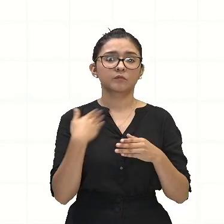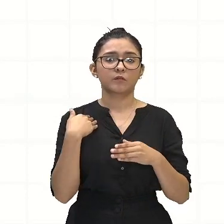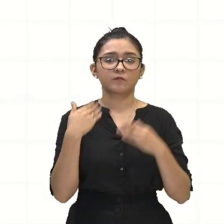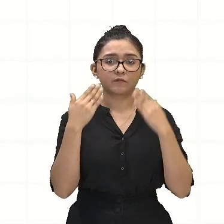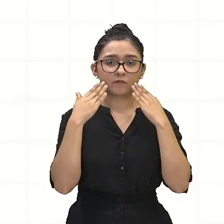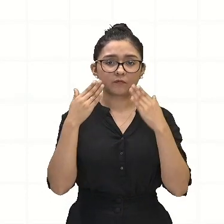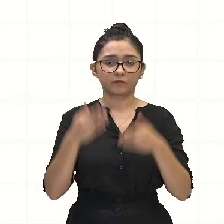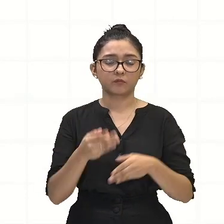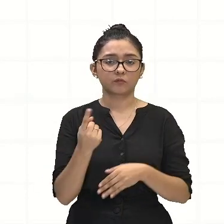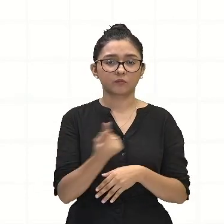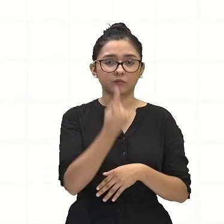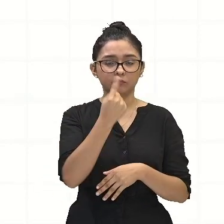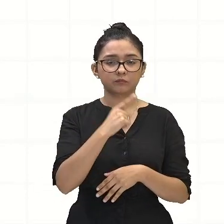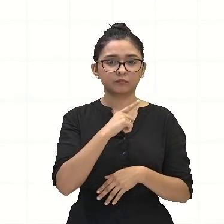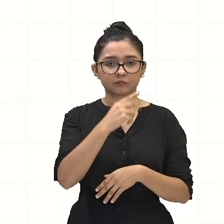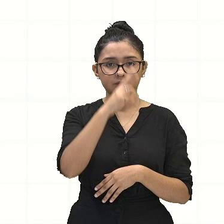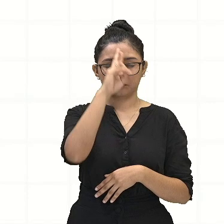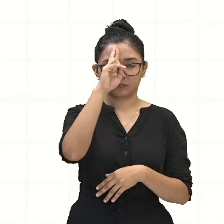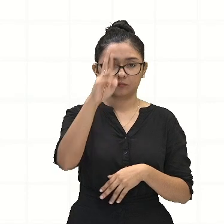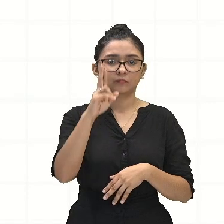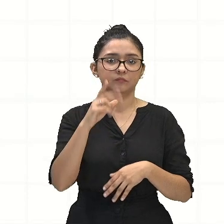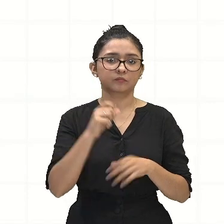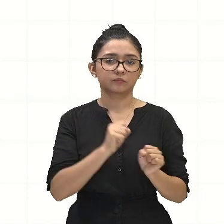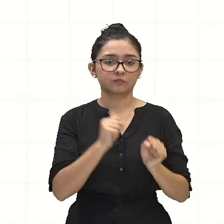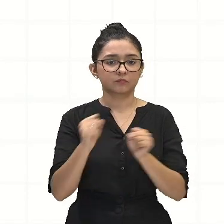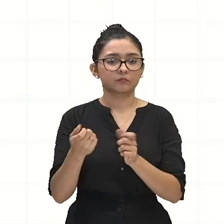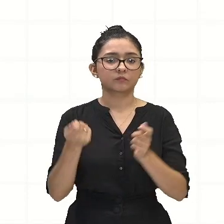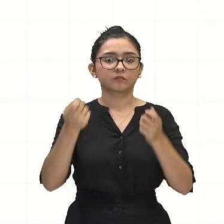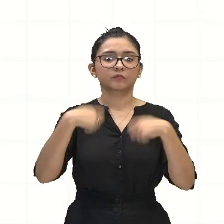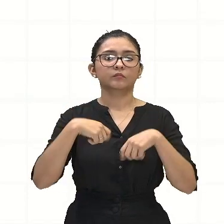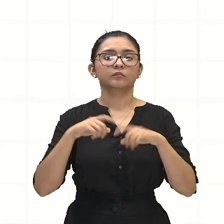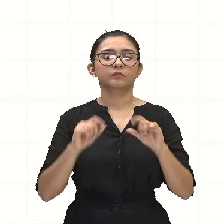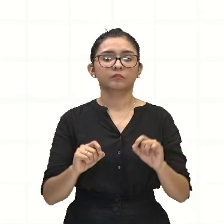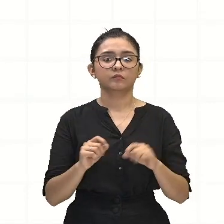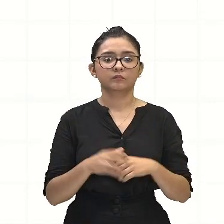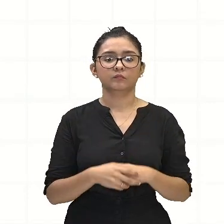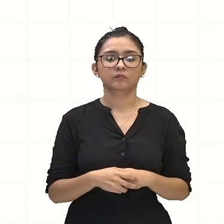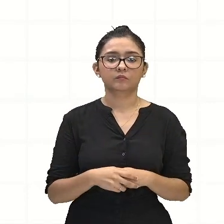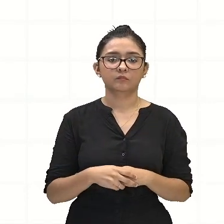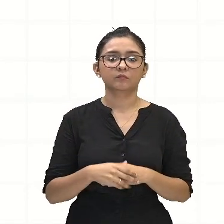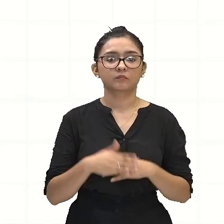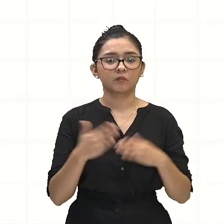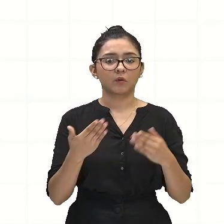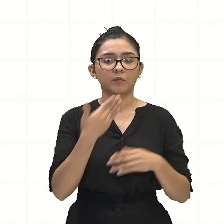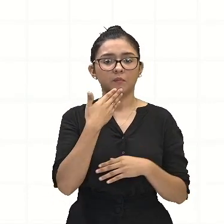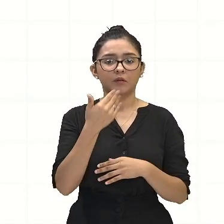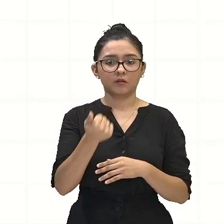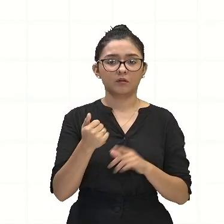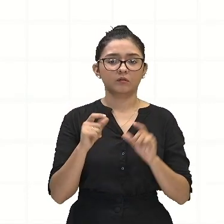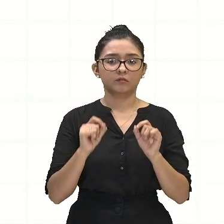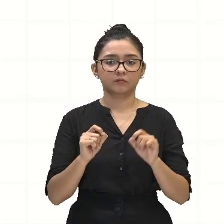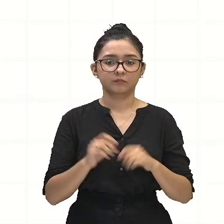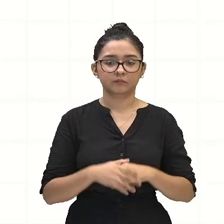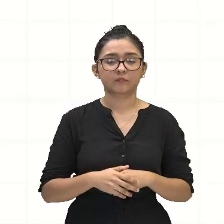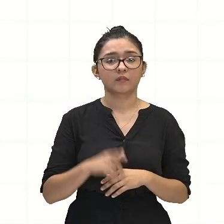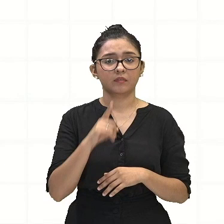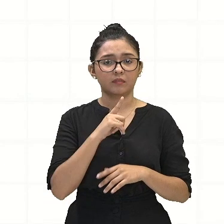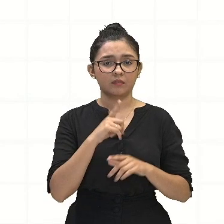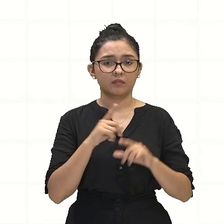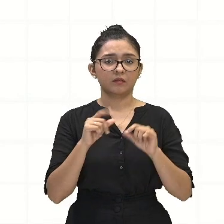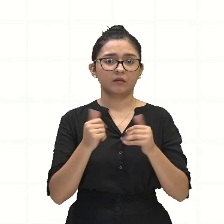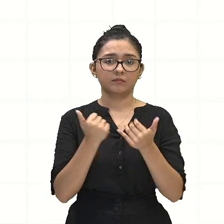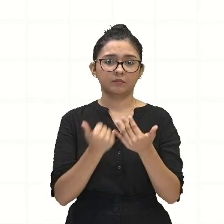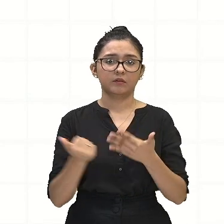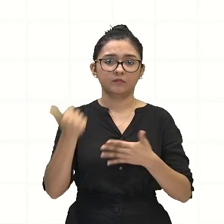real. Isso lhes proporcionaria uma posição mais estável e favoreceria a manutenção de